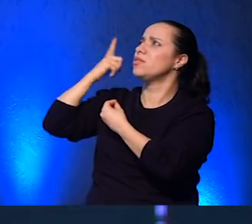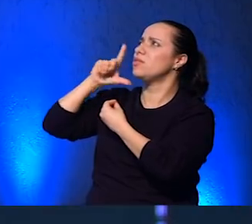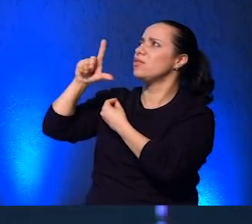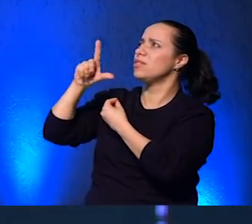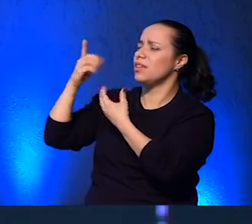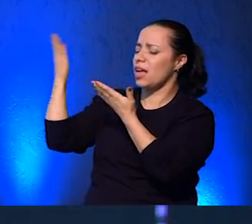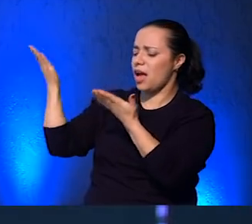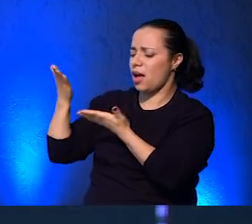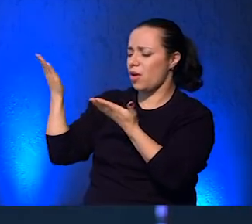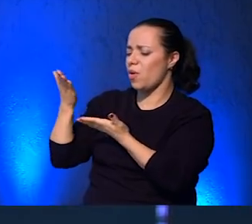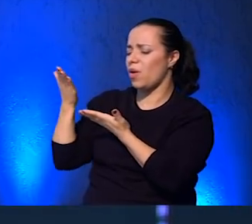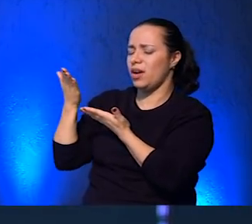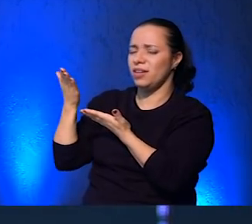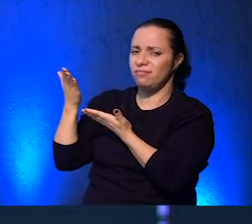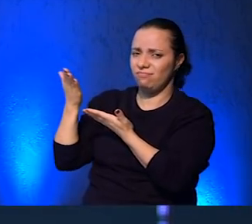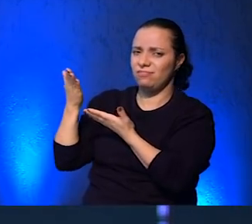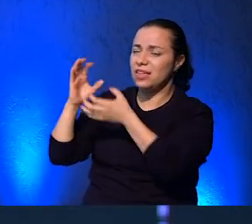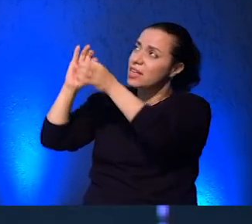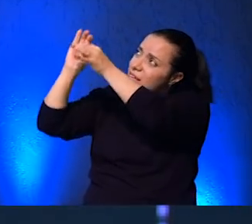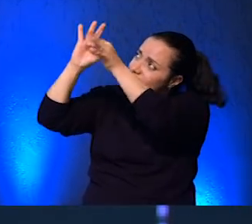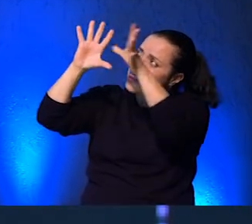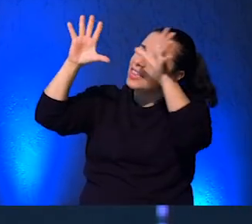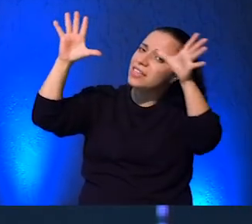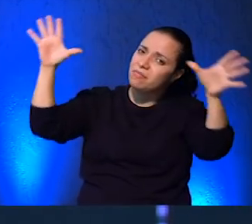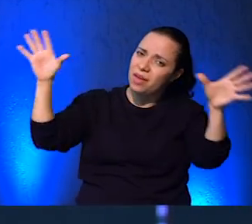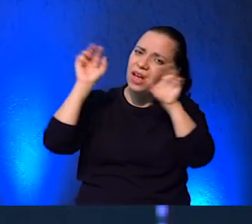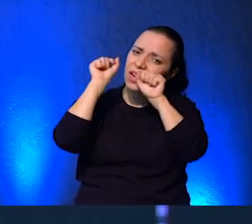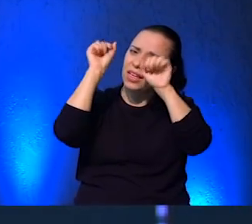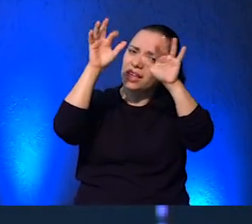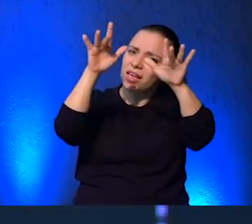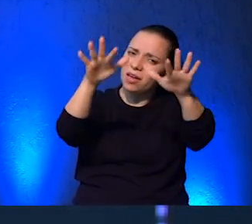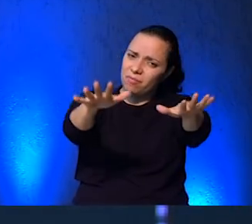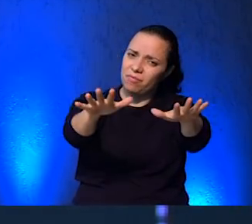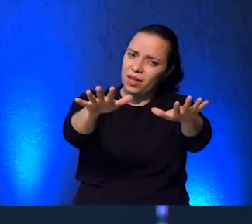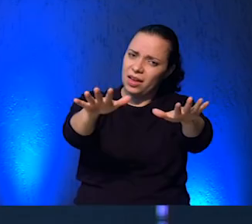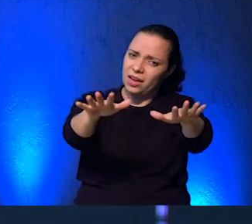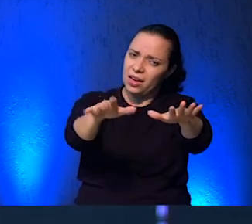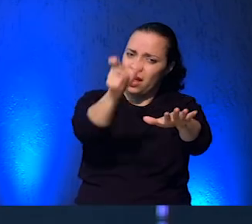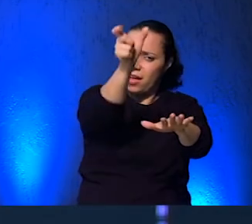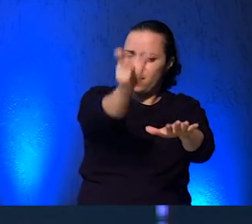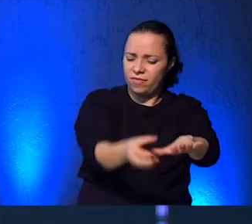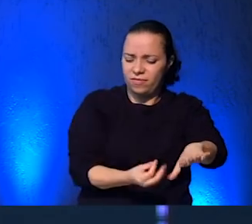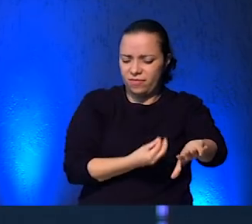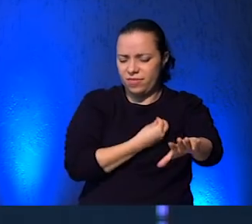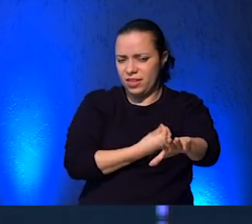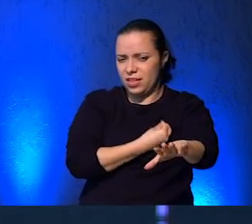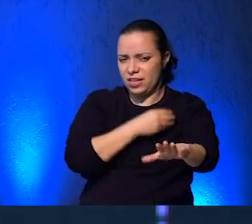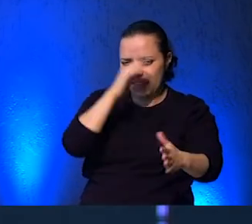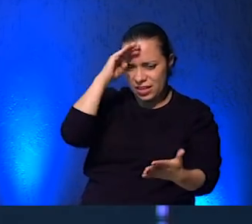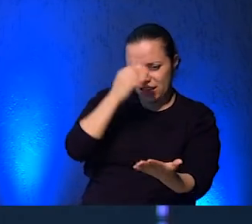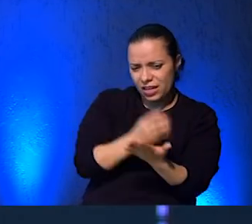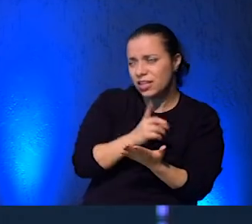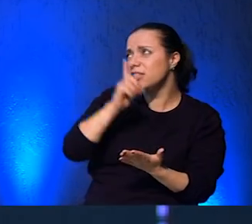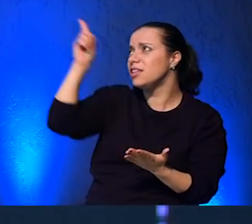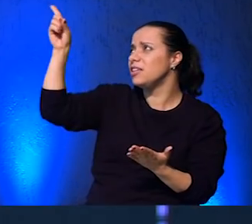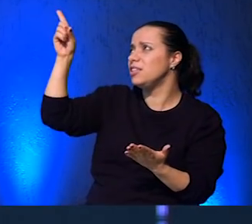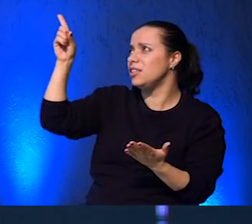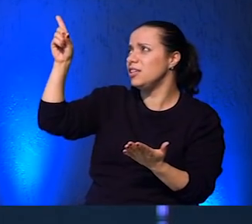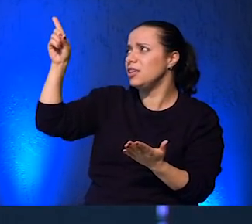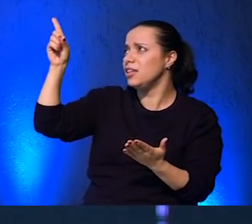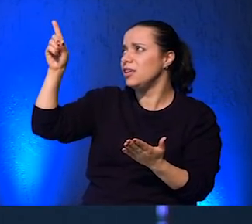e o senhor profere aquele que crente aquele que acredita aquele que se movem feita